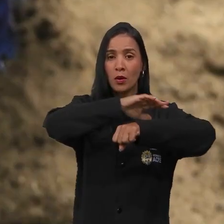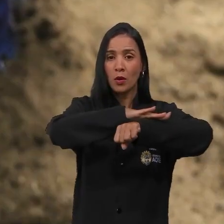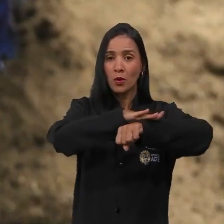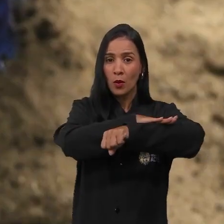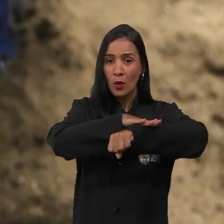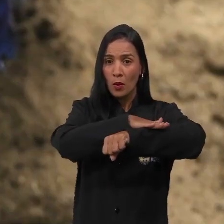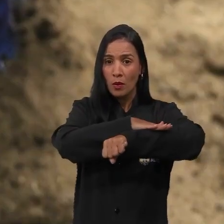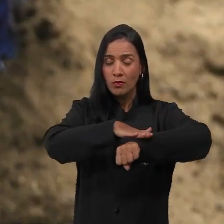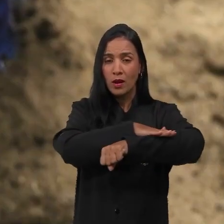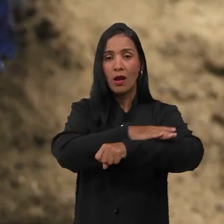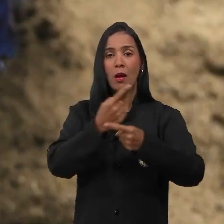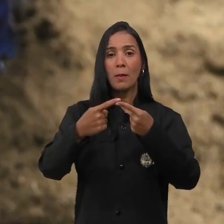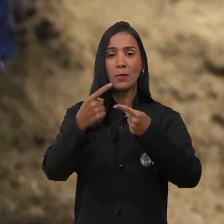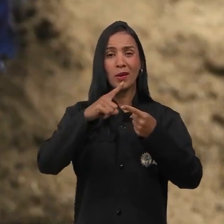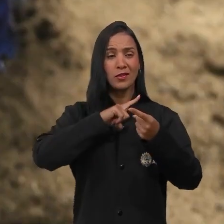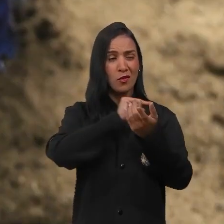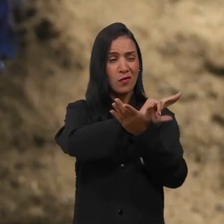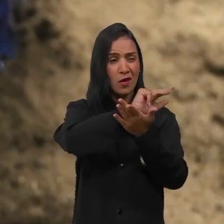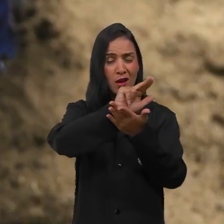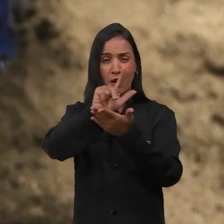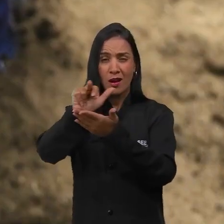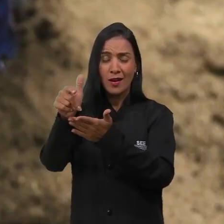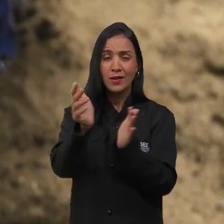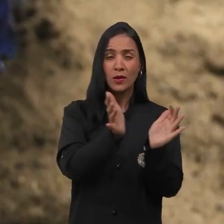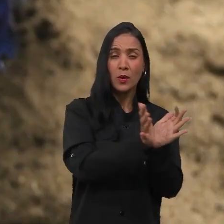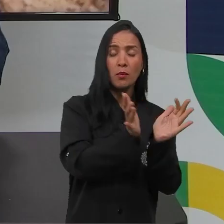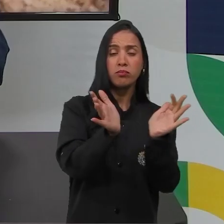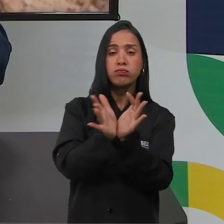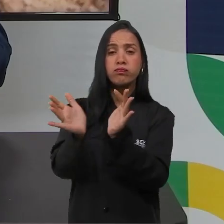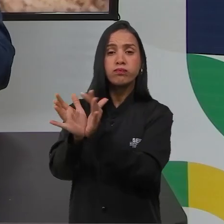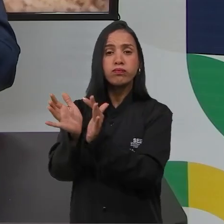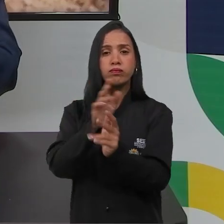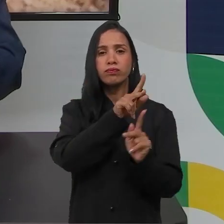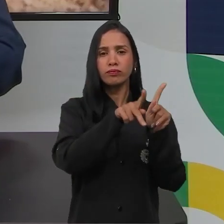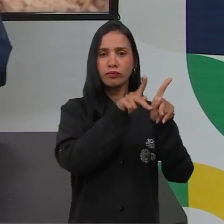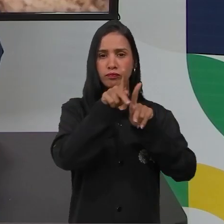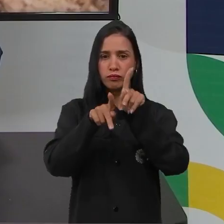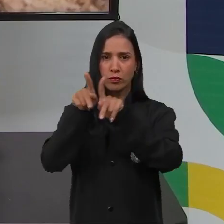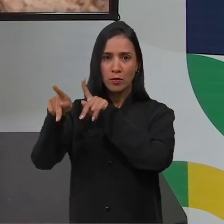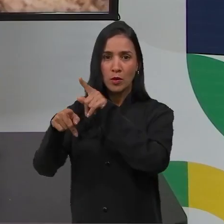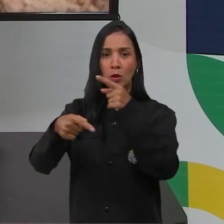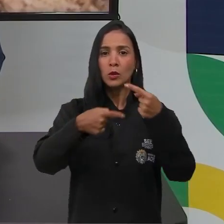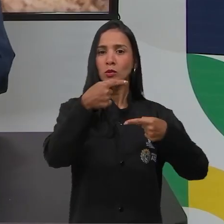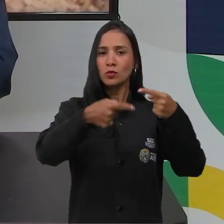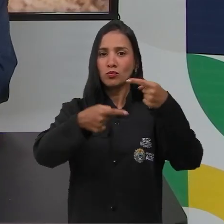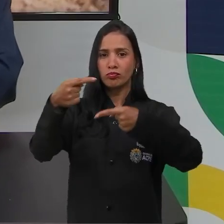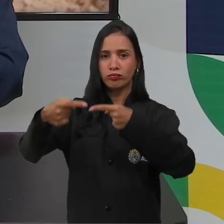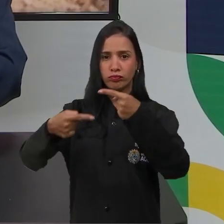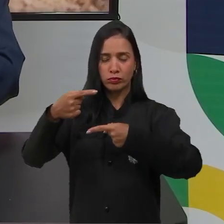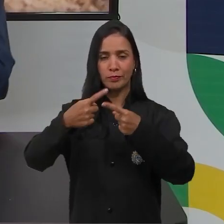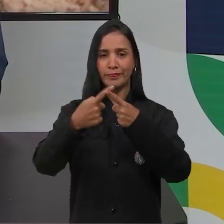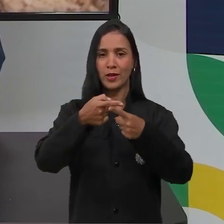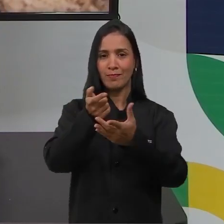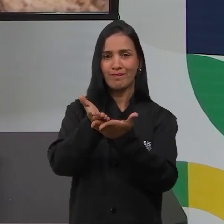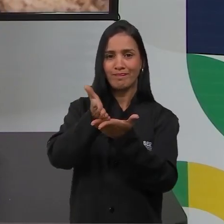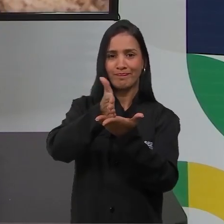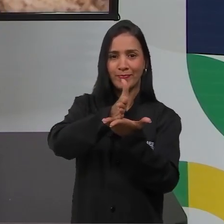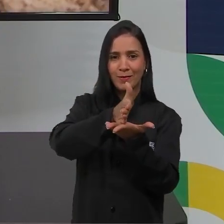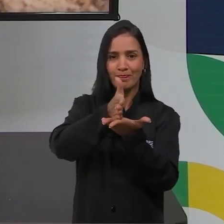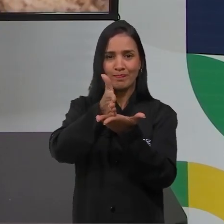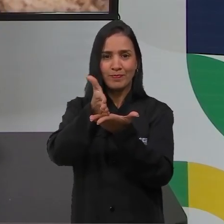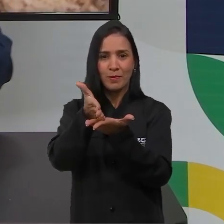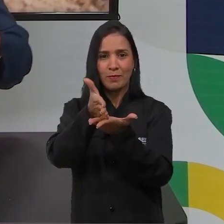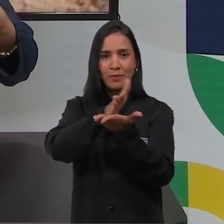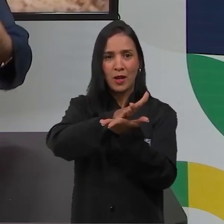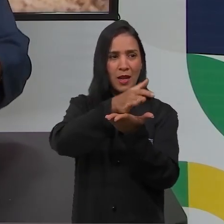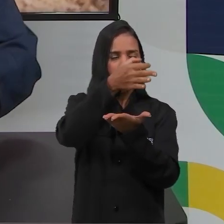vários povos eram rivais entre si. Então, a fronteira, ela não dividiu de forma